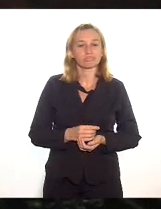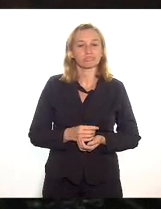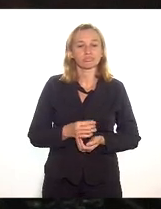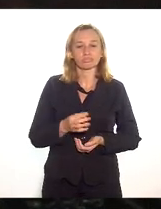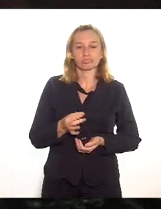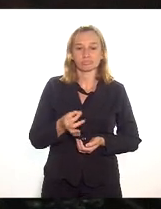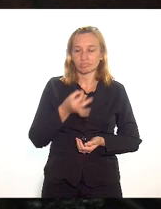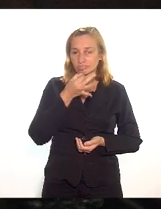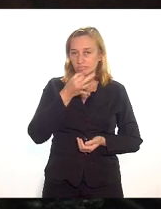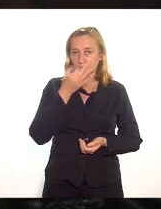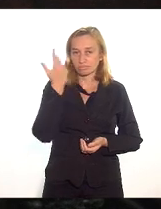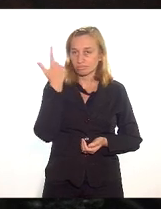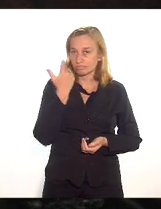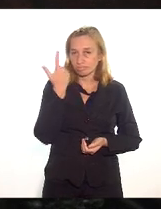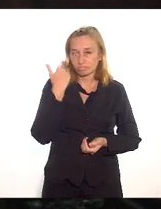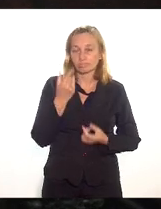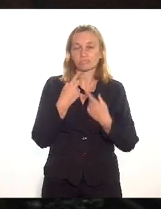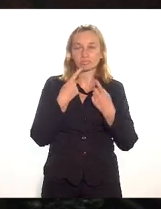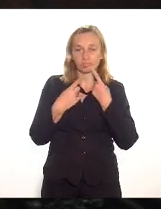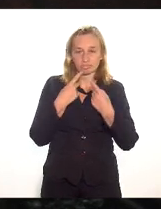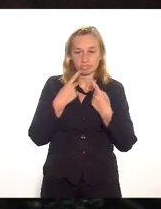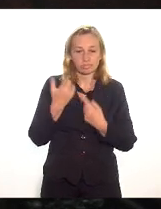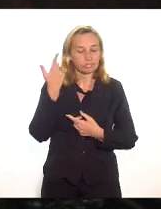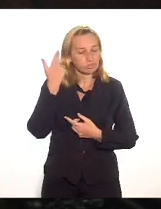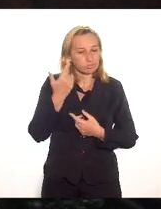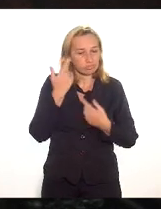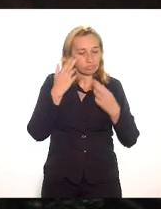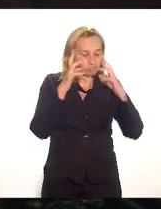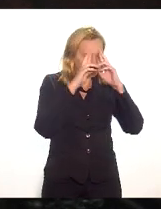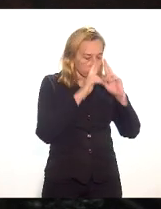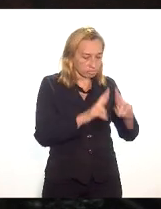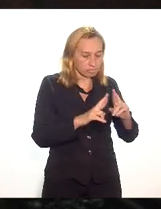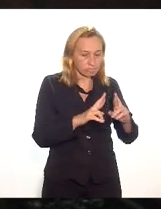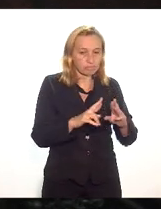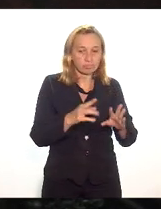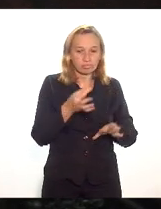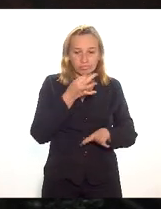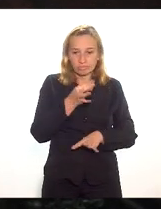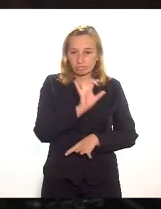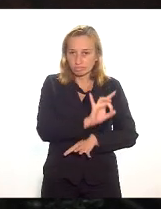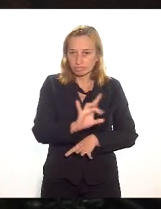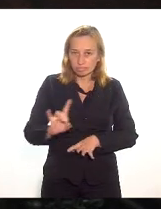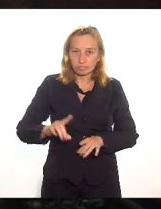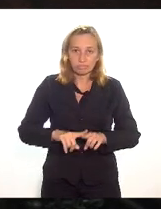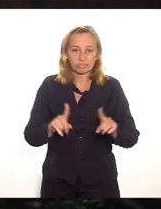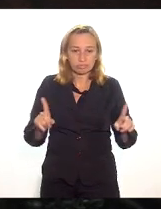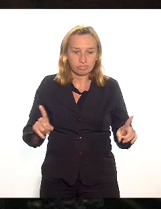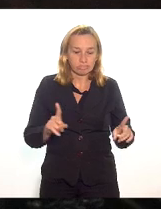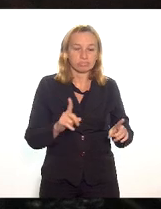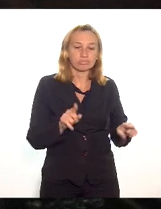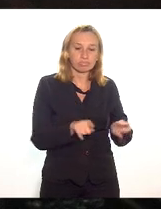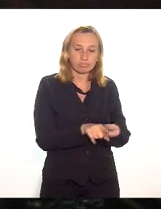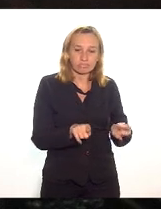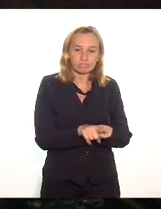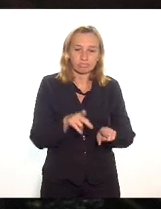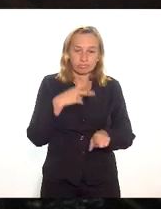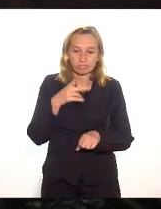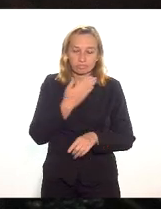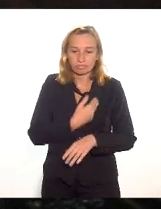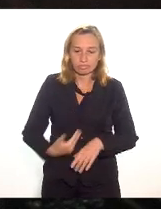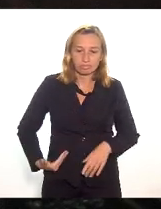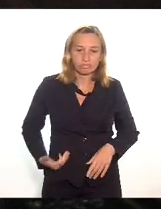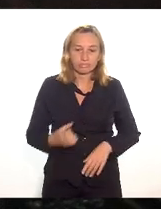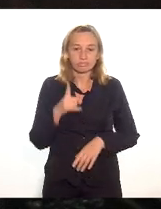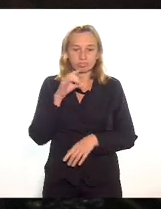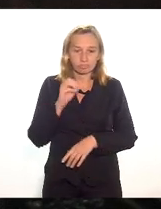nosso, a gente tem que debater, respeito às opiniões alheias, mas dizer também que o governador